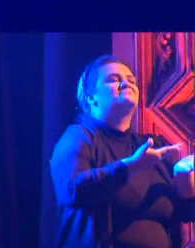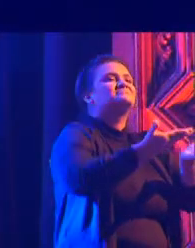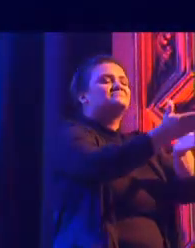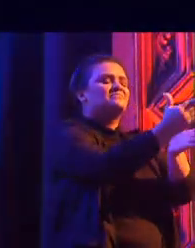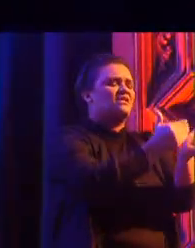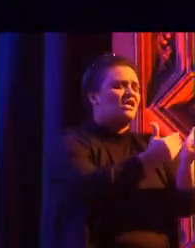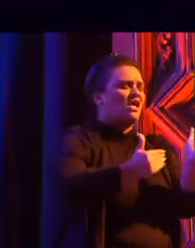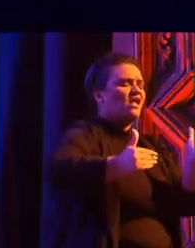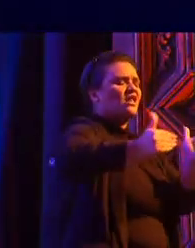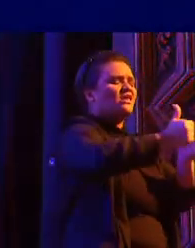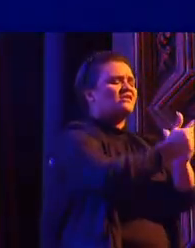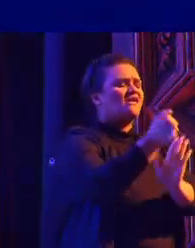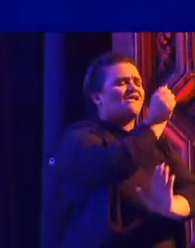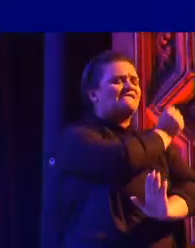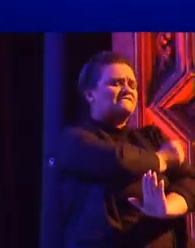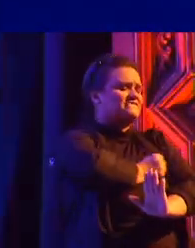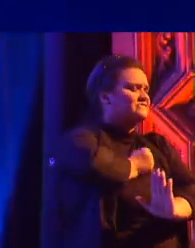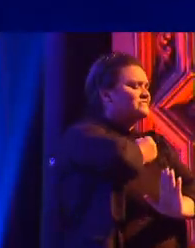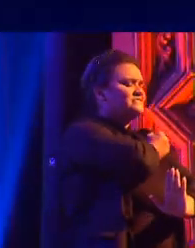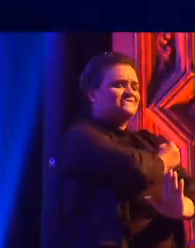Toda essa saudade,